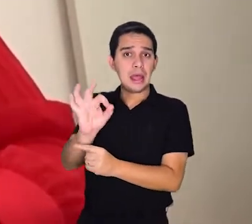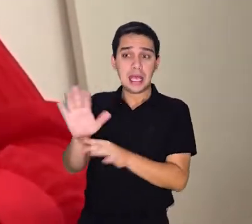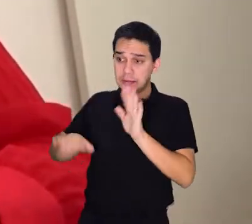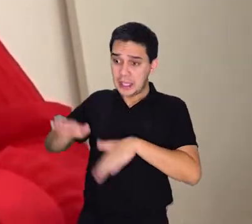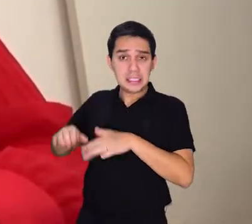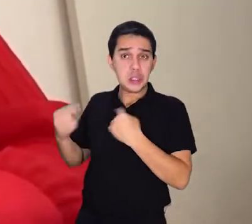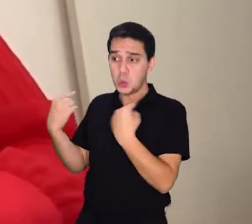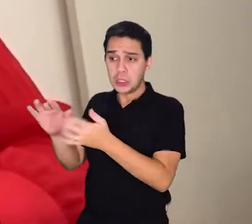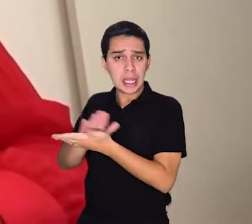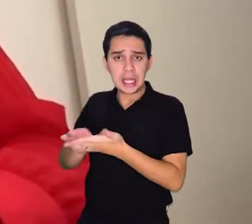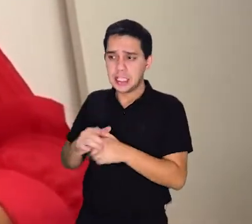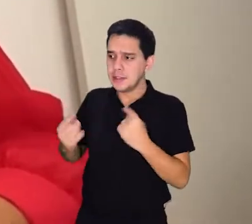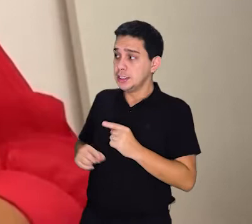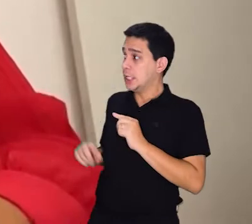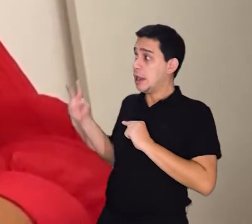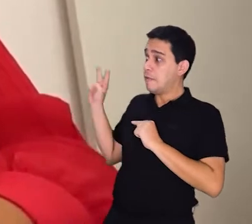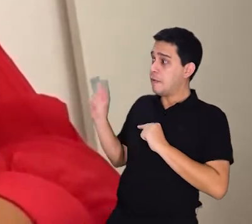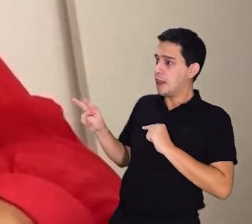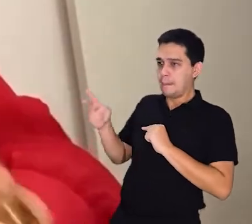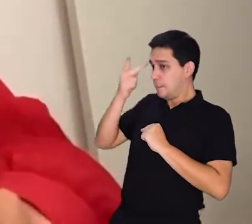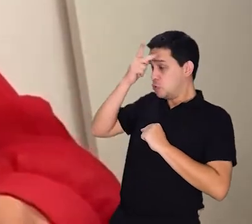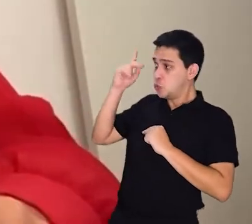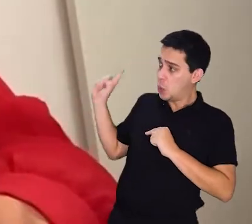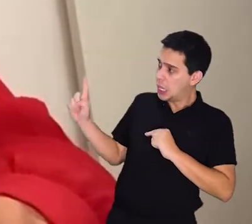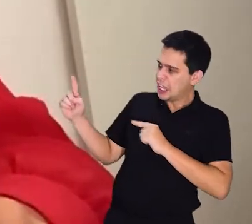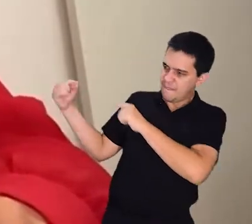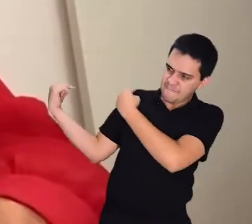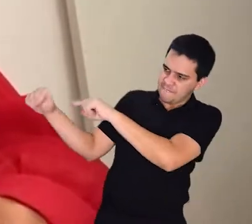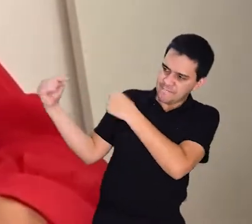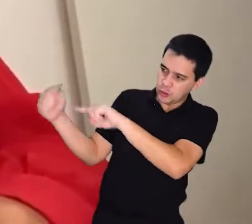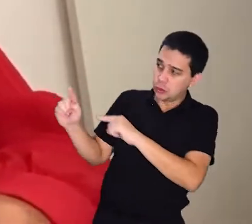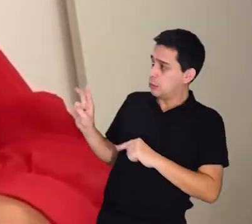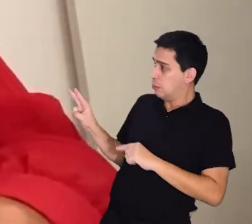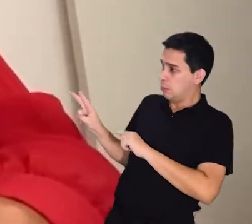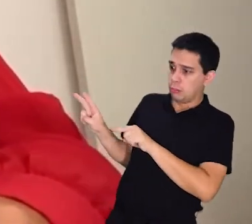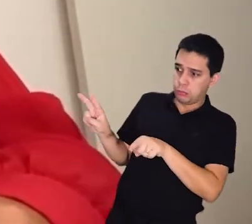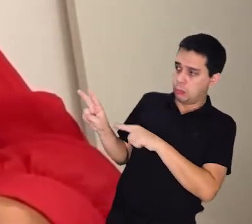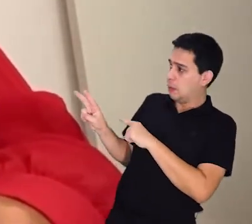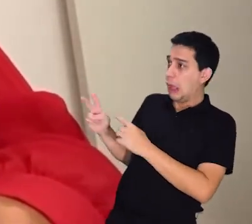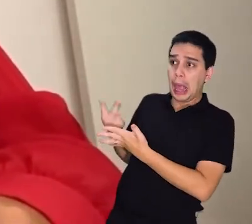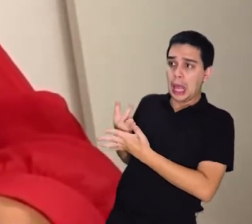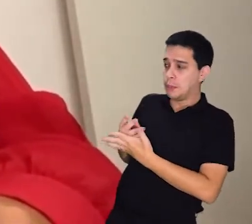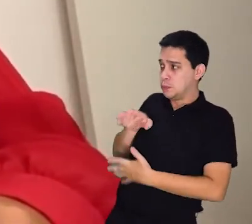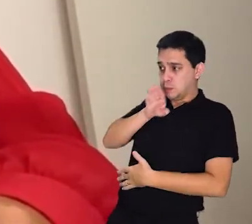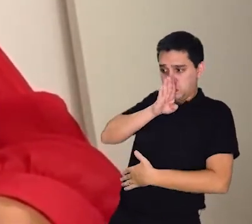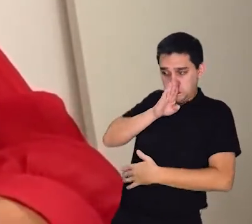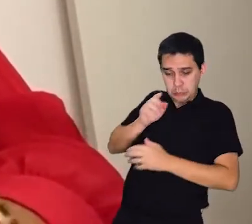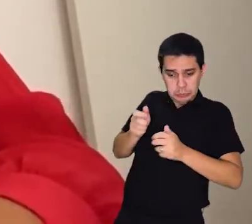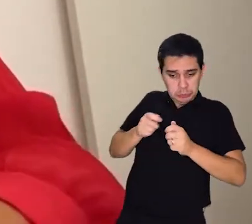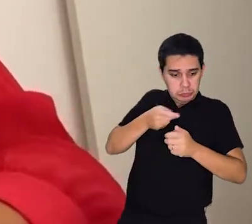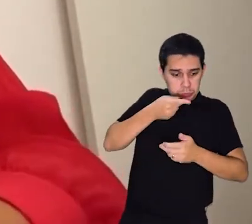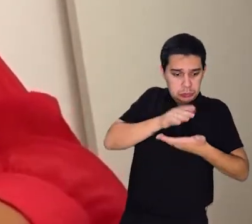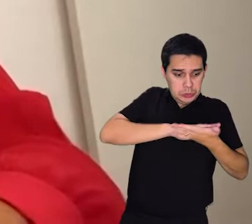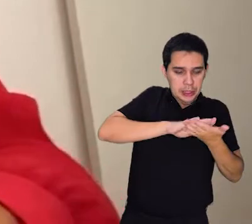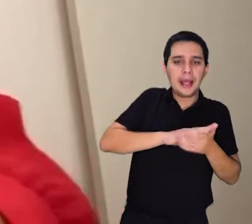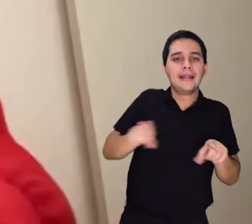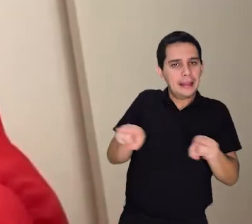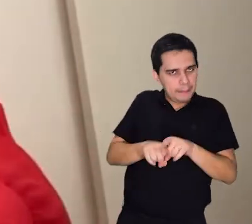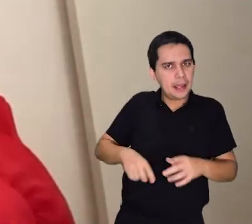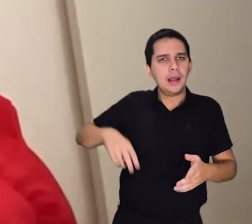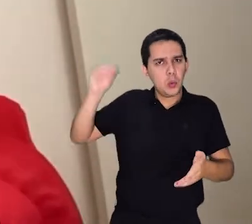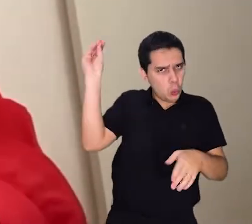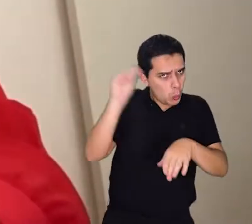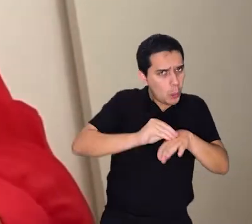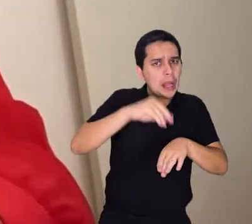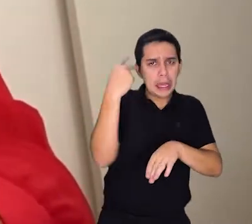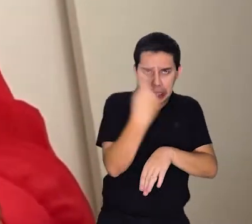omitem no seu dever de proteger aqueles adolescentes que estão sob a responsabilidade do Estado, né? Então o Estatuto é muito claro quando ele